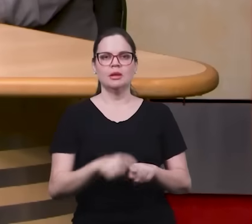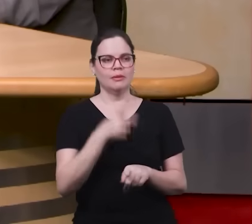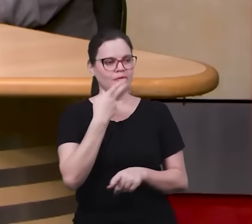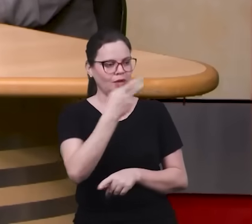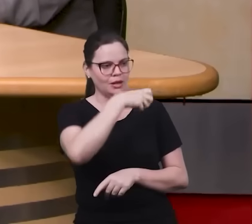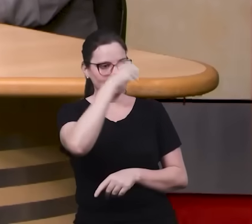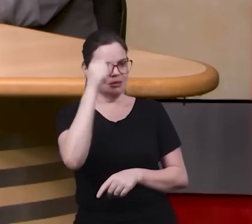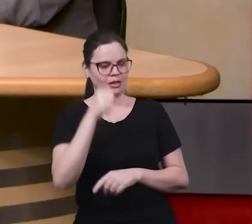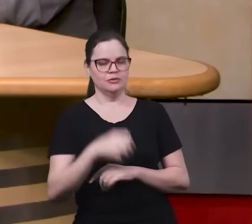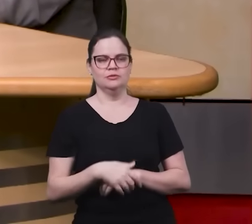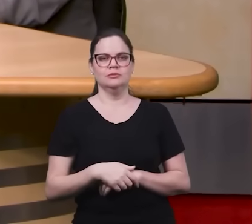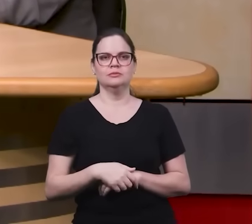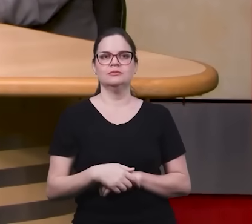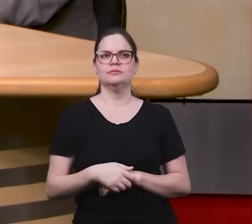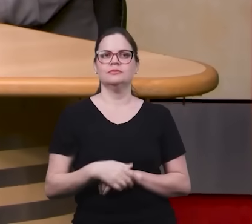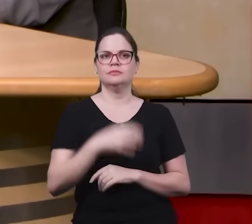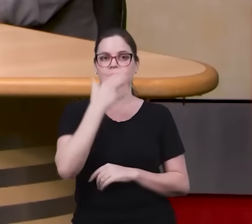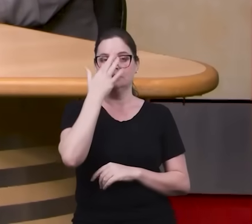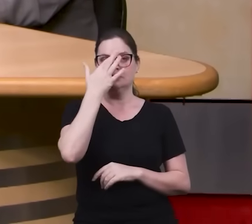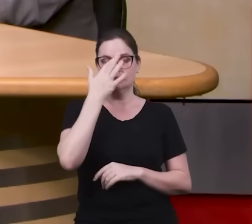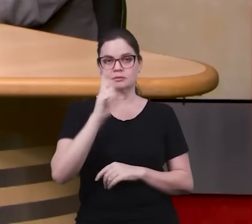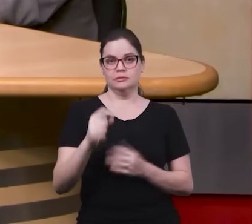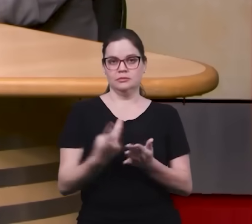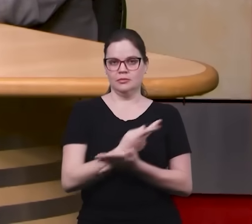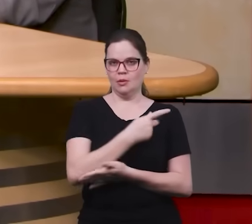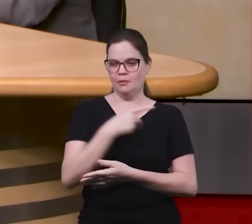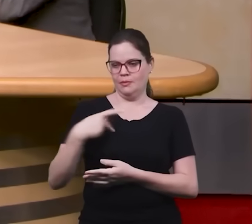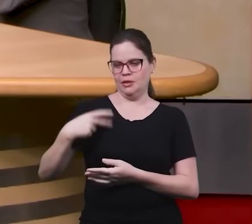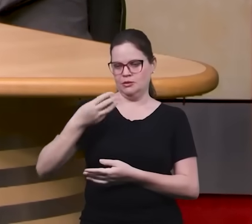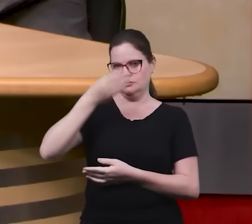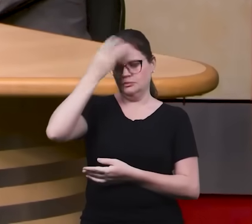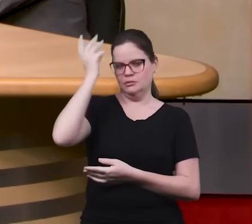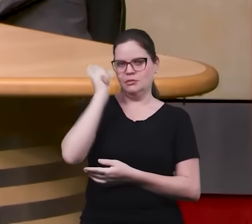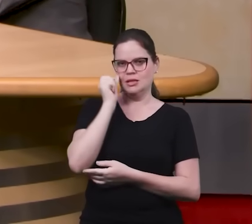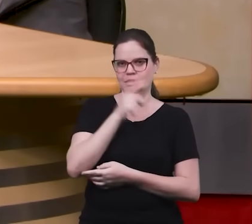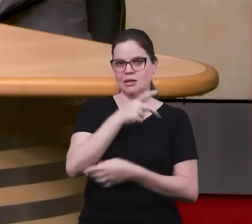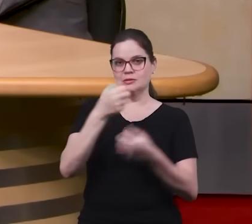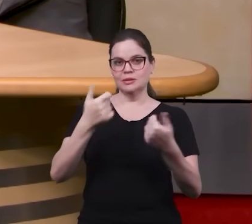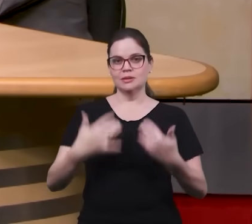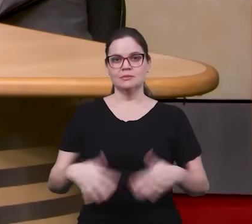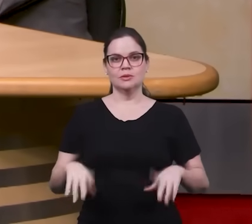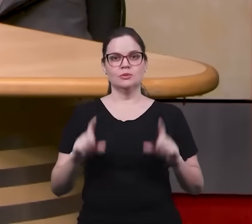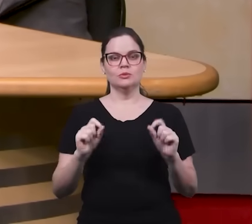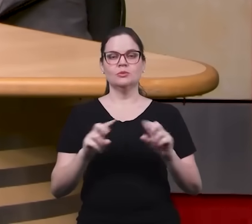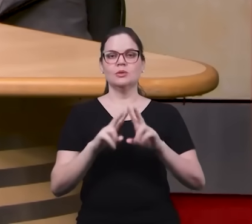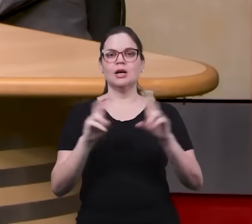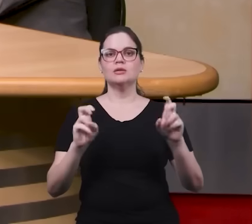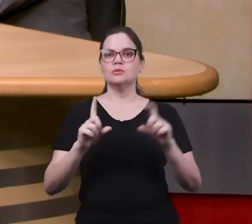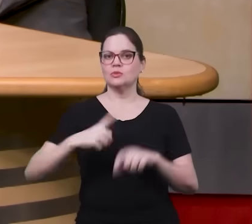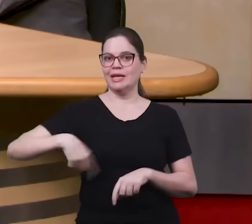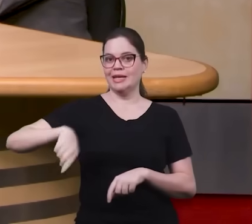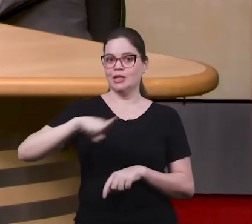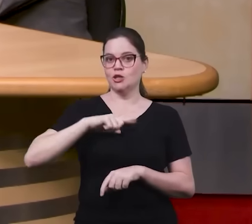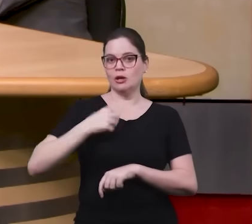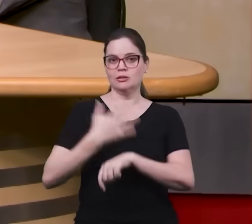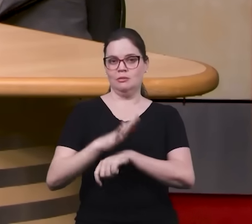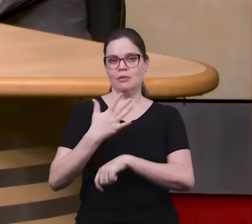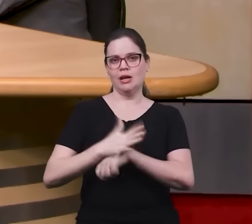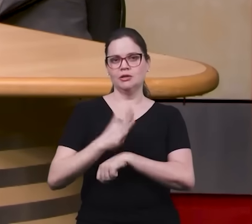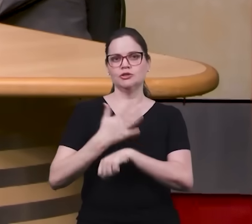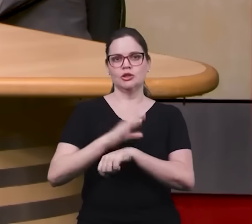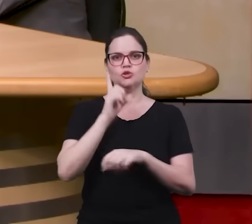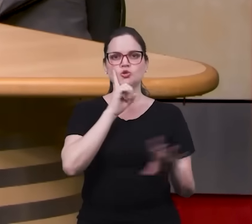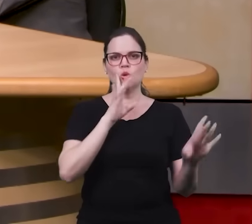Sérgio, fala. E, na verdade, o pastor Marcelo falou daquilo que é a nossa